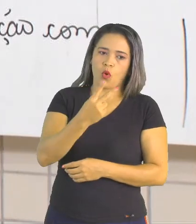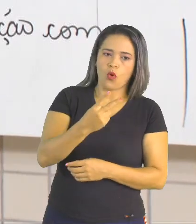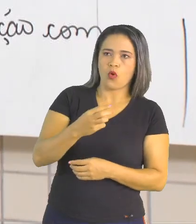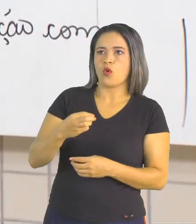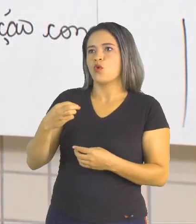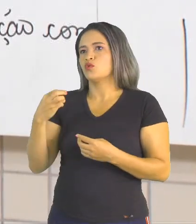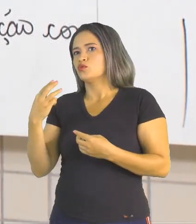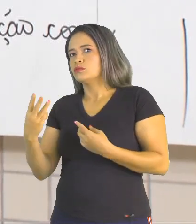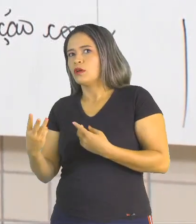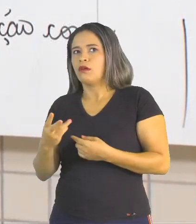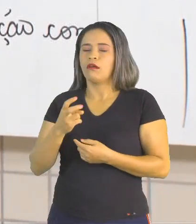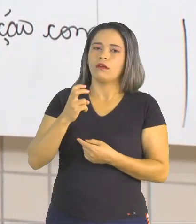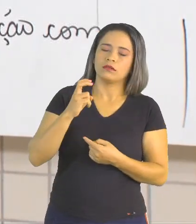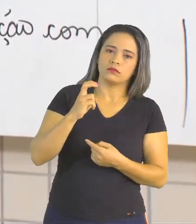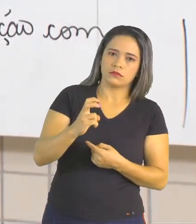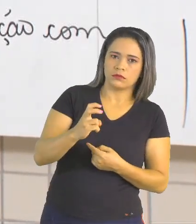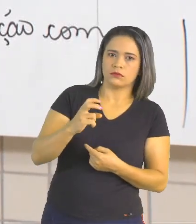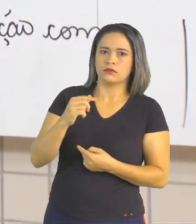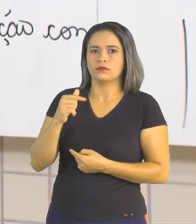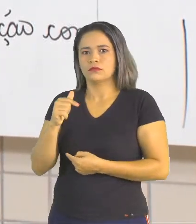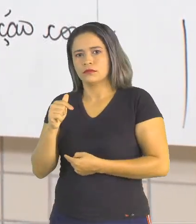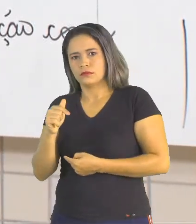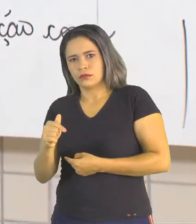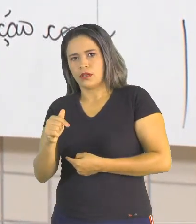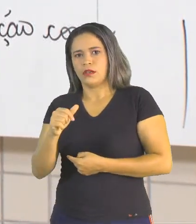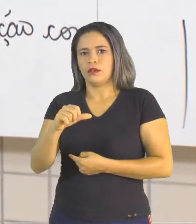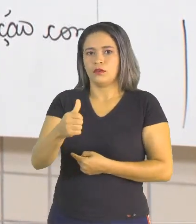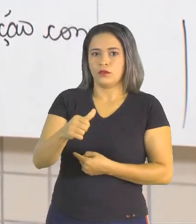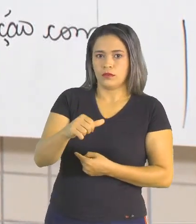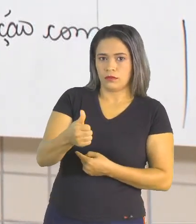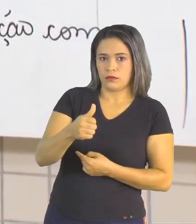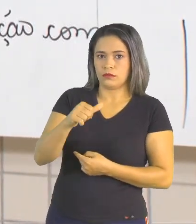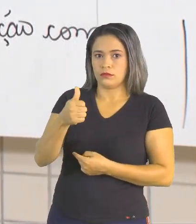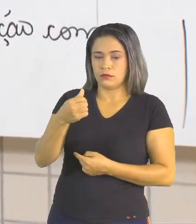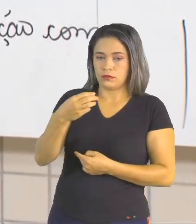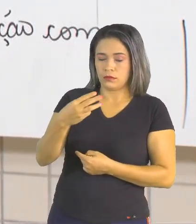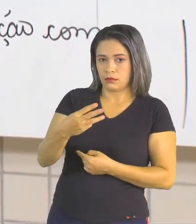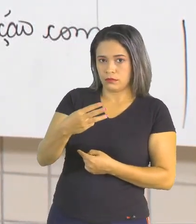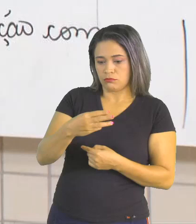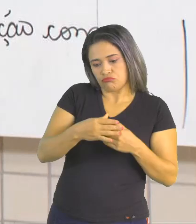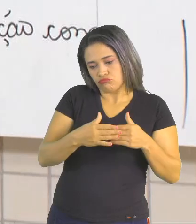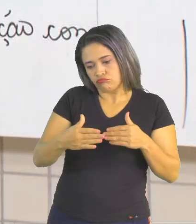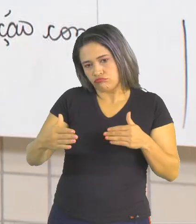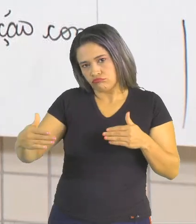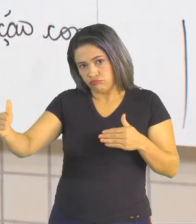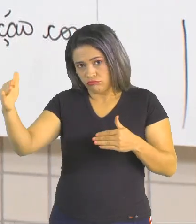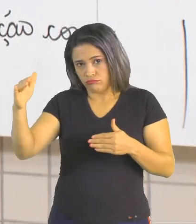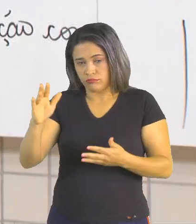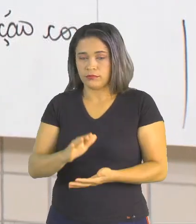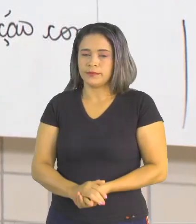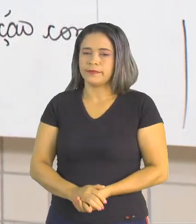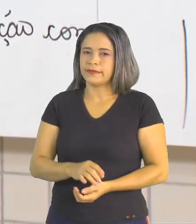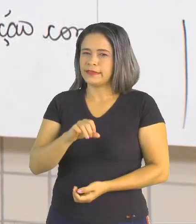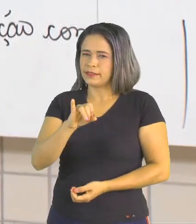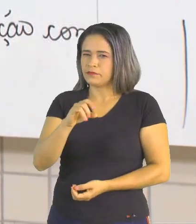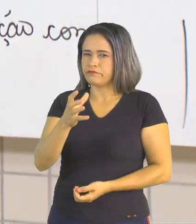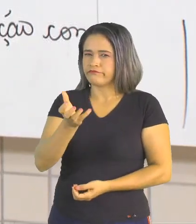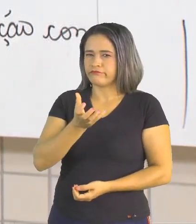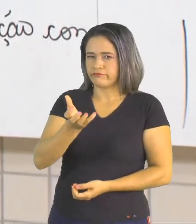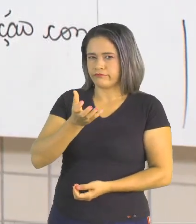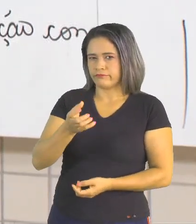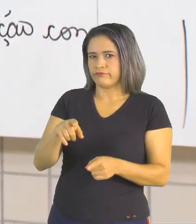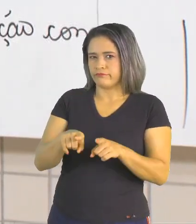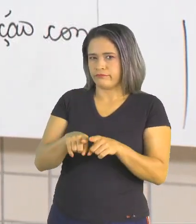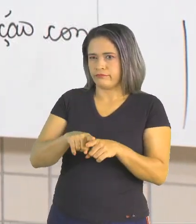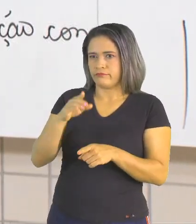o 5, o 7, o 11, o 13 e reticências aí. Se você quiser também